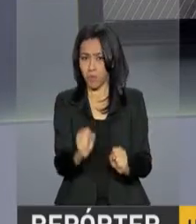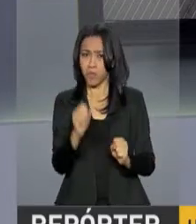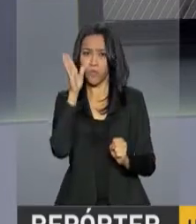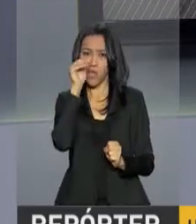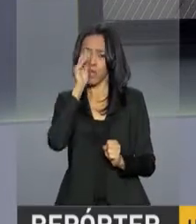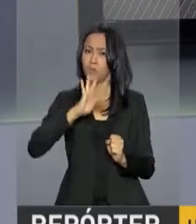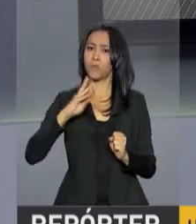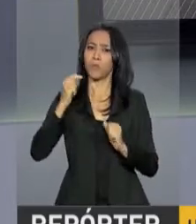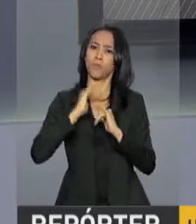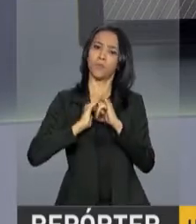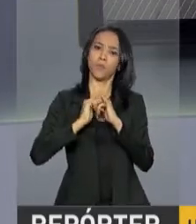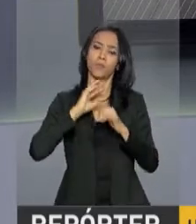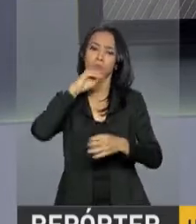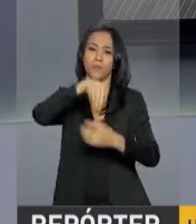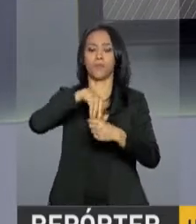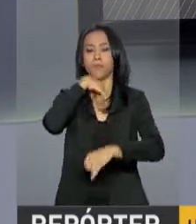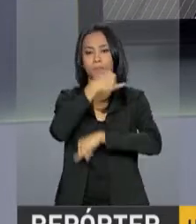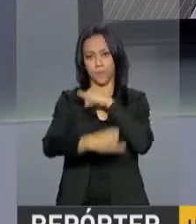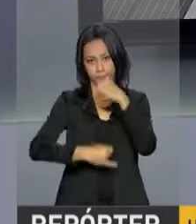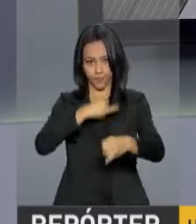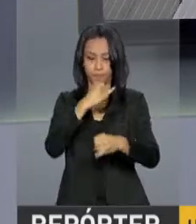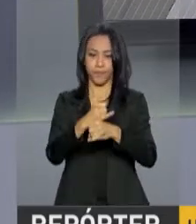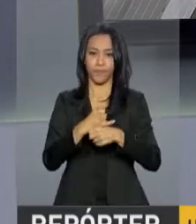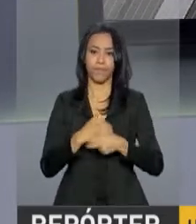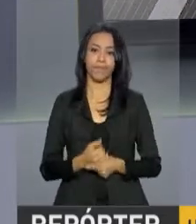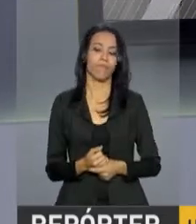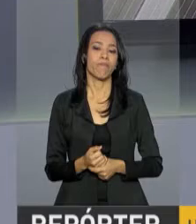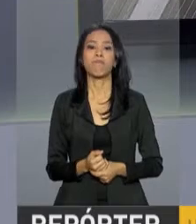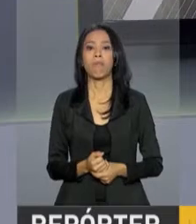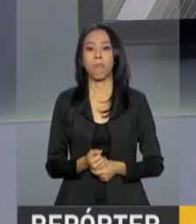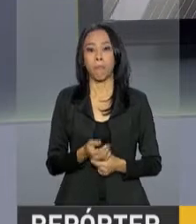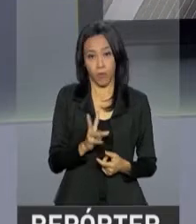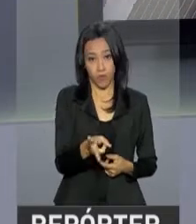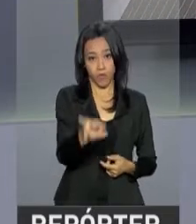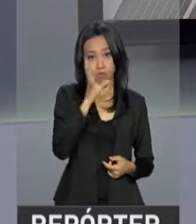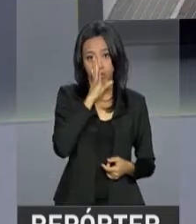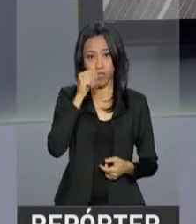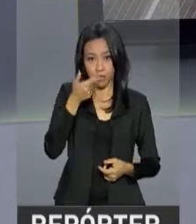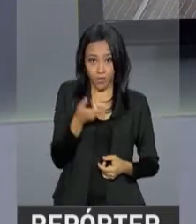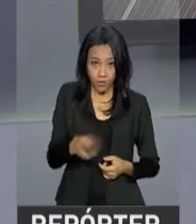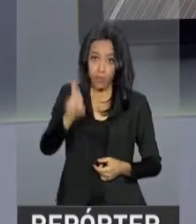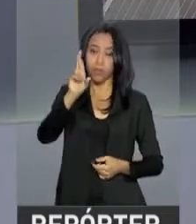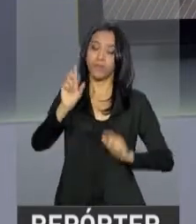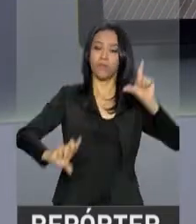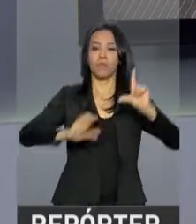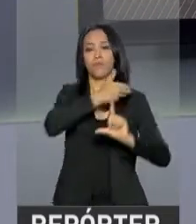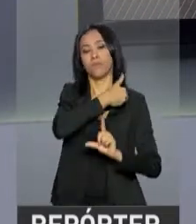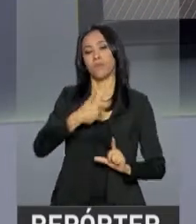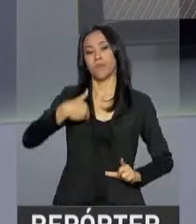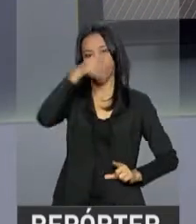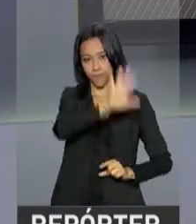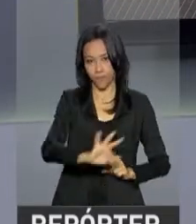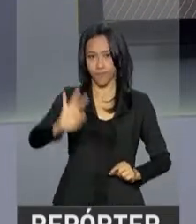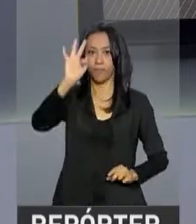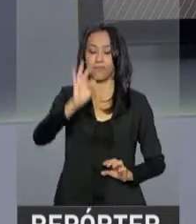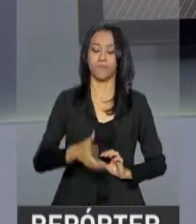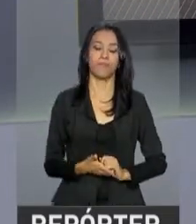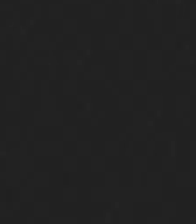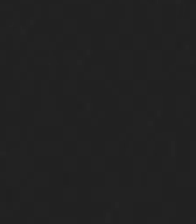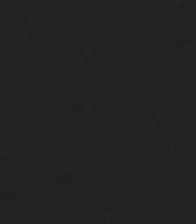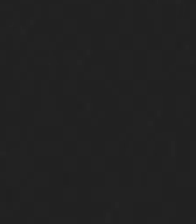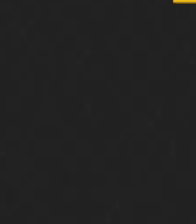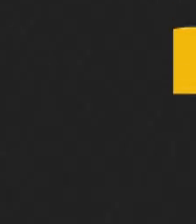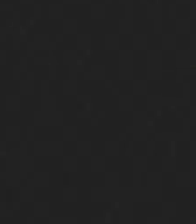toda nossa programação também está na página da nbr na internet continue com a gente aqui na nbr a tv do governo federal